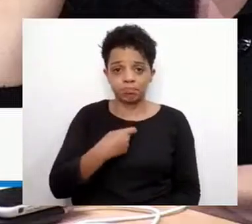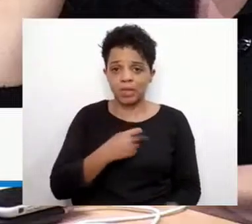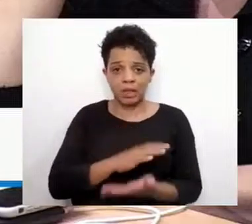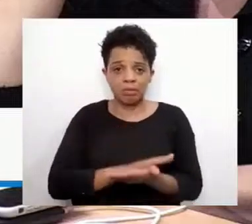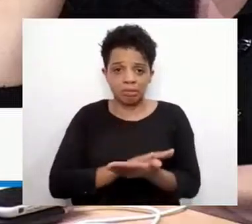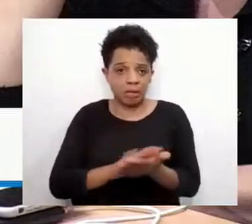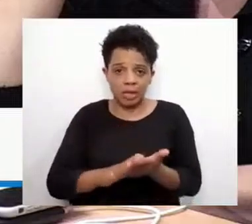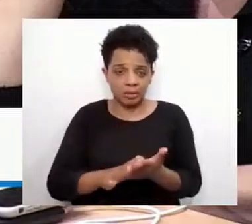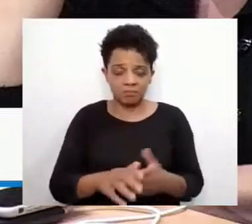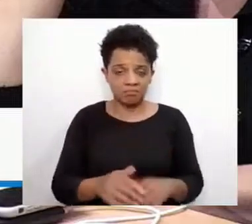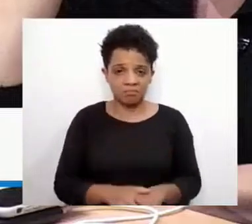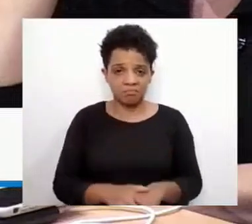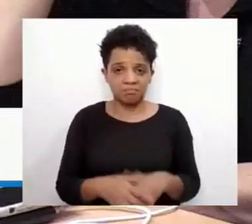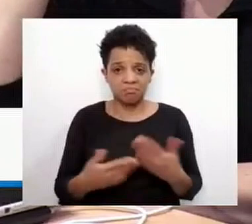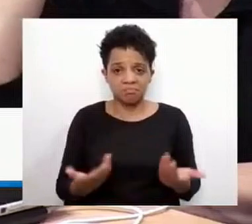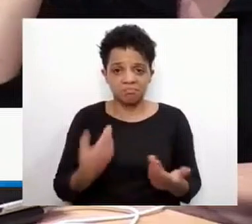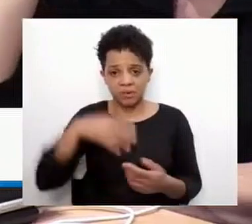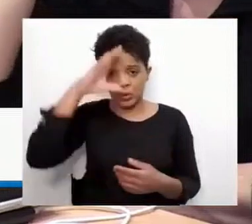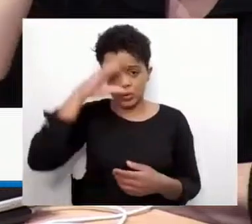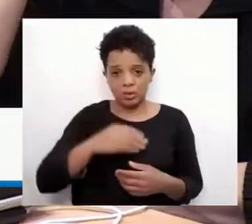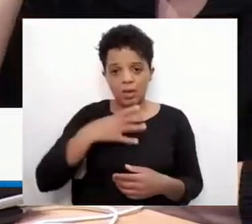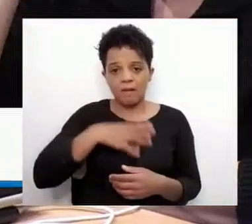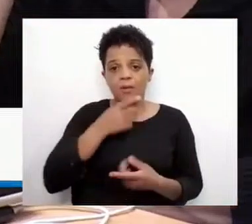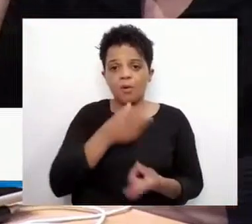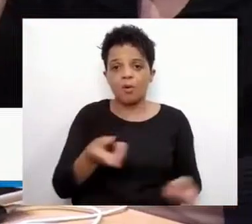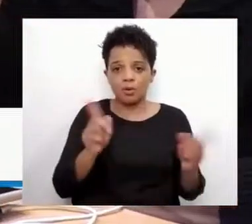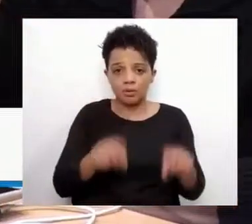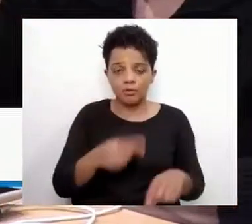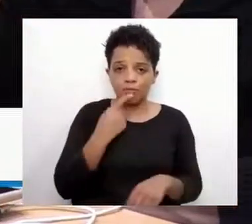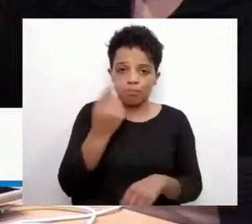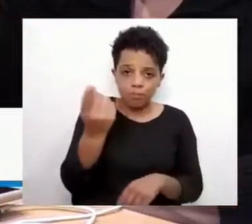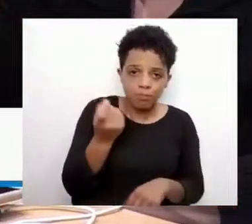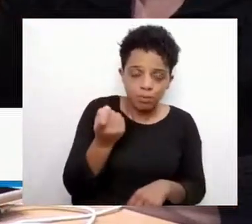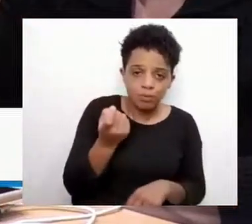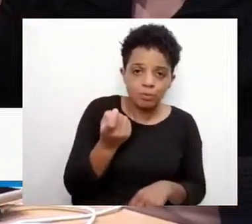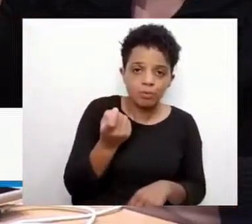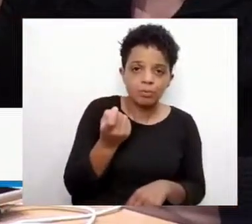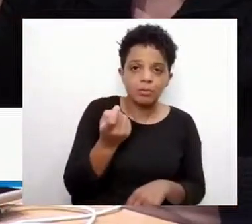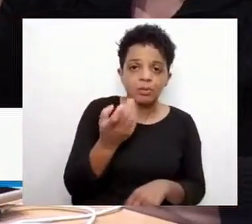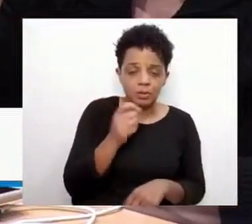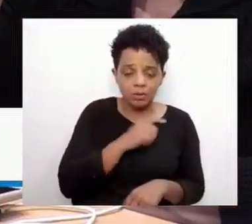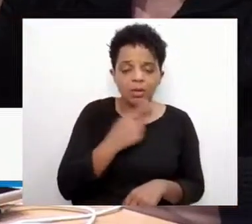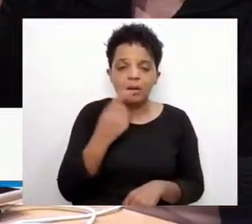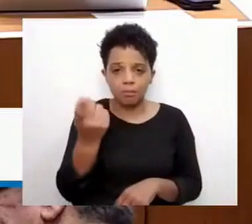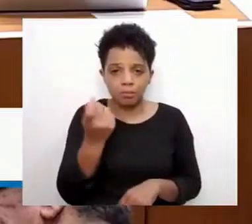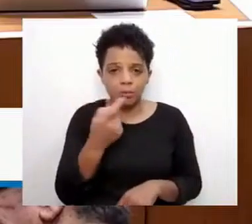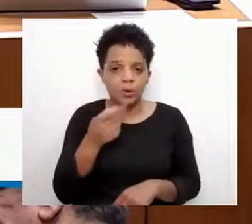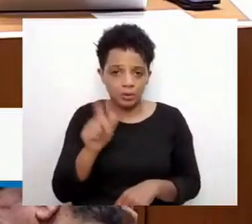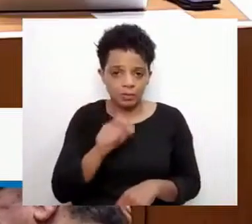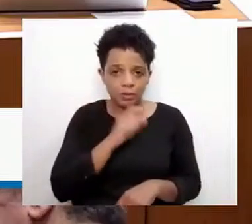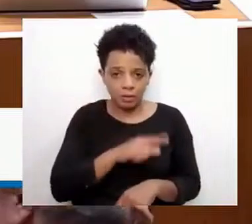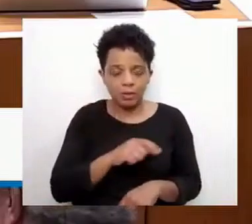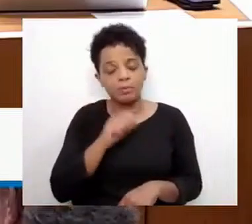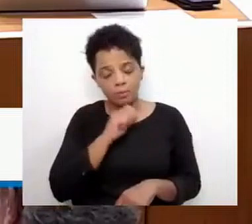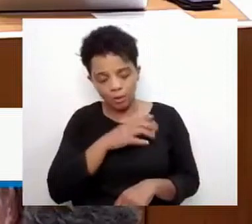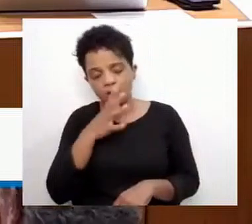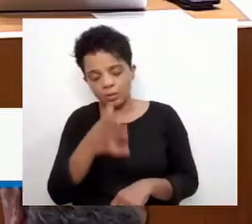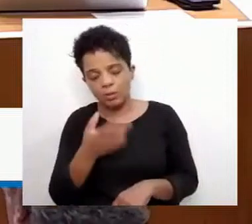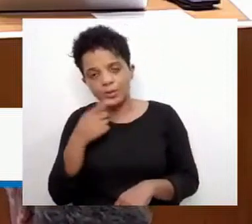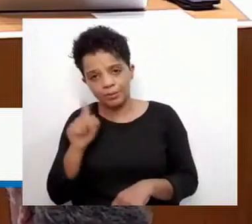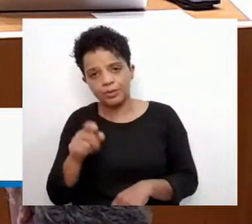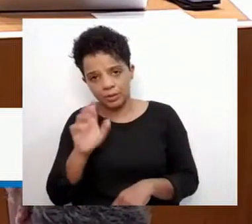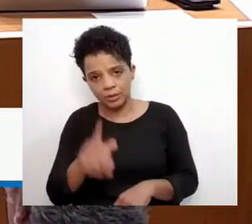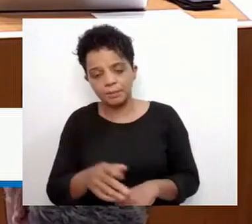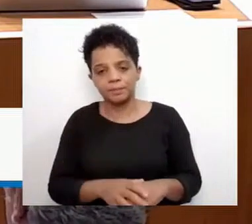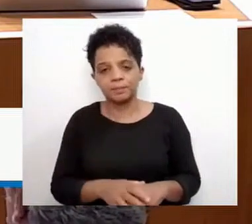coloquei. Portanto, não sei se quer que repita, se... Pode repetir, quer dizer... Posso repetir. Pode repetir. Gostaria